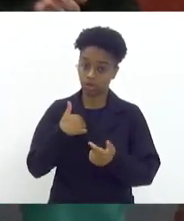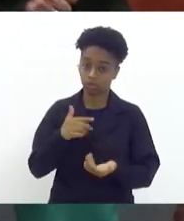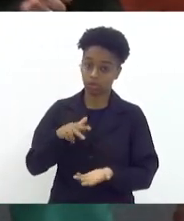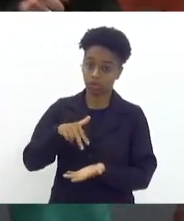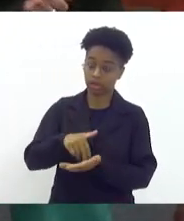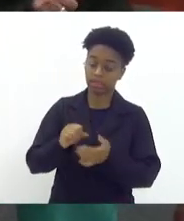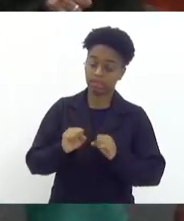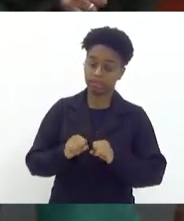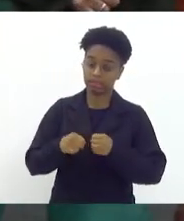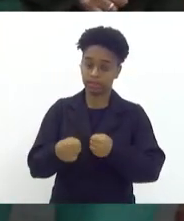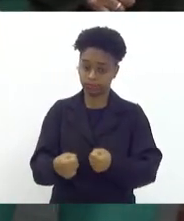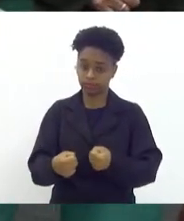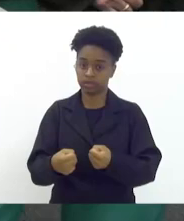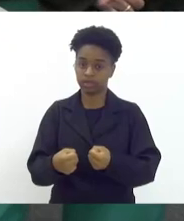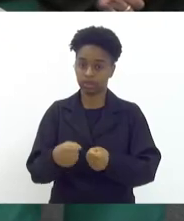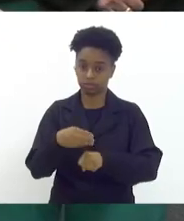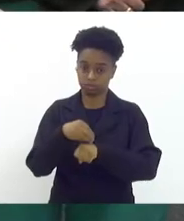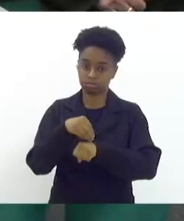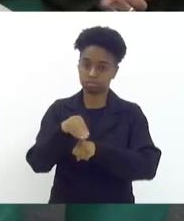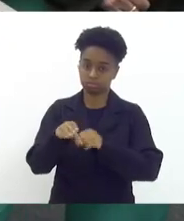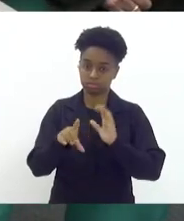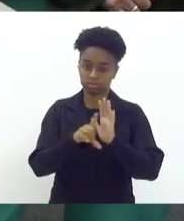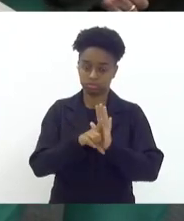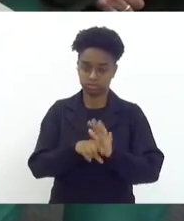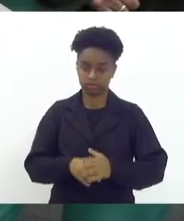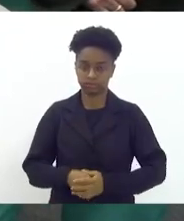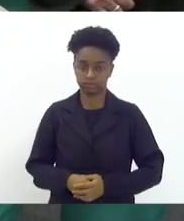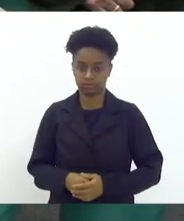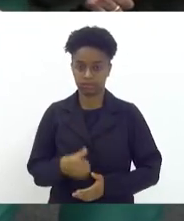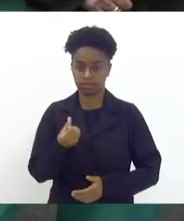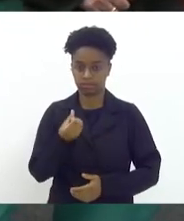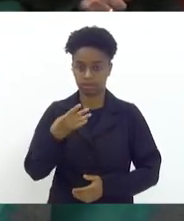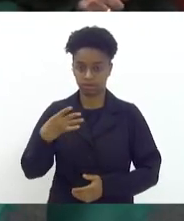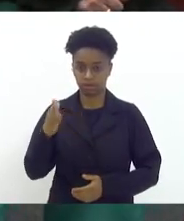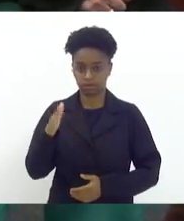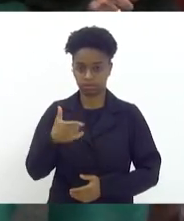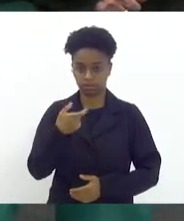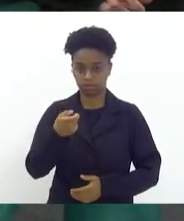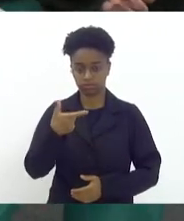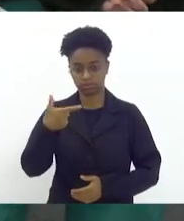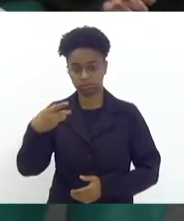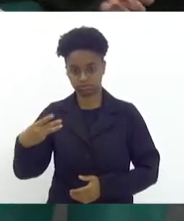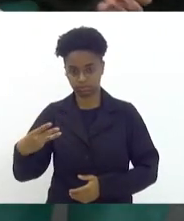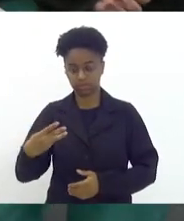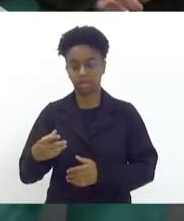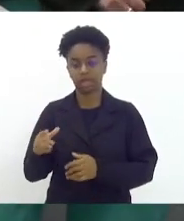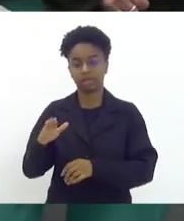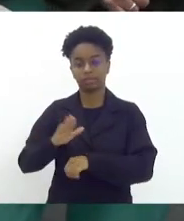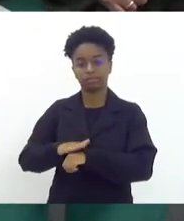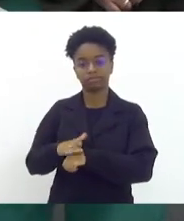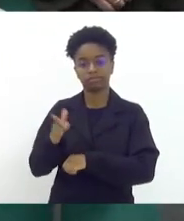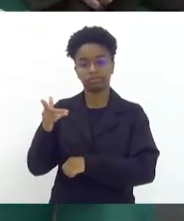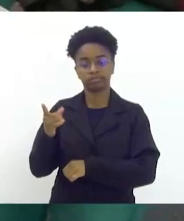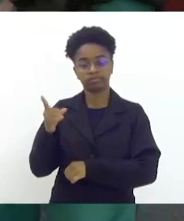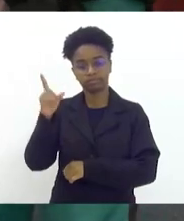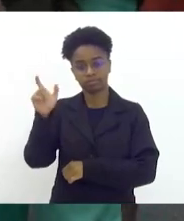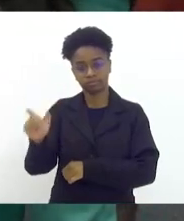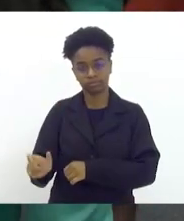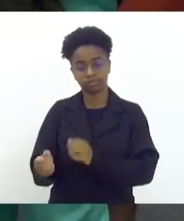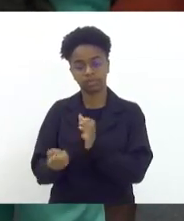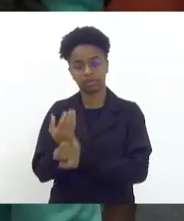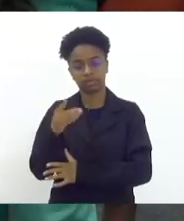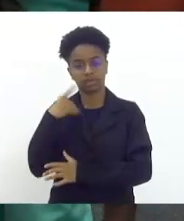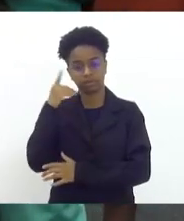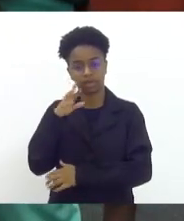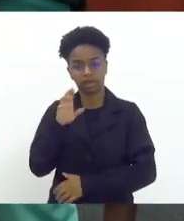defendendo a indicação Legislativa 64 de 23 de autoria do Deputado Renato Machado